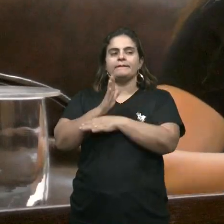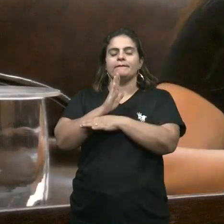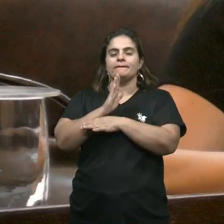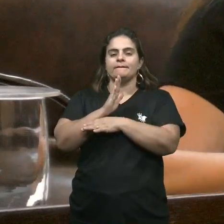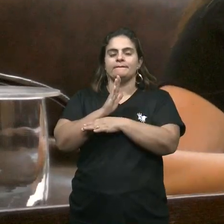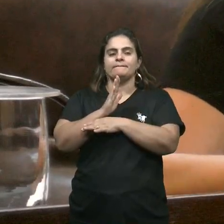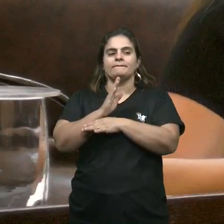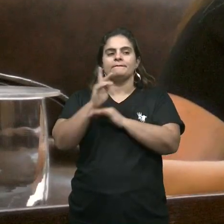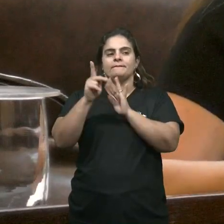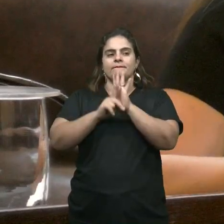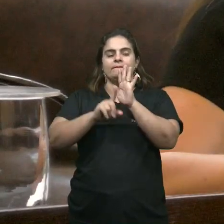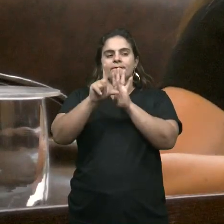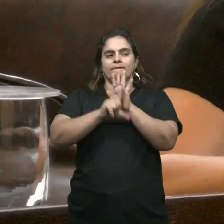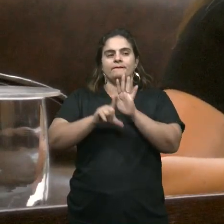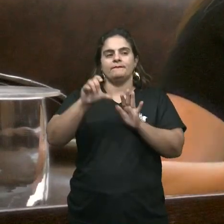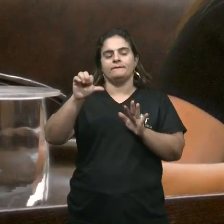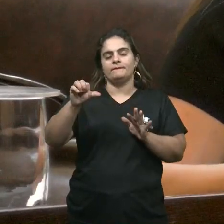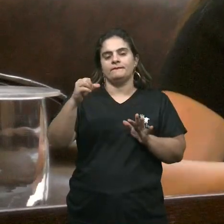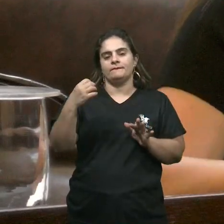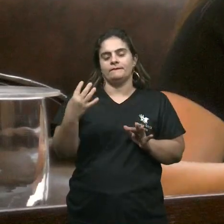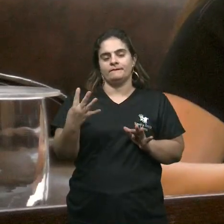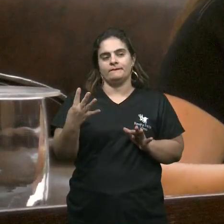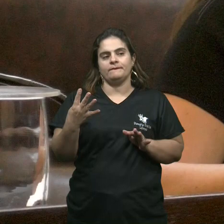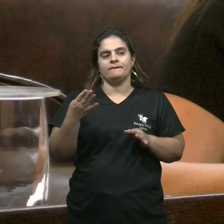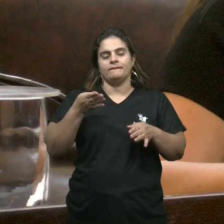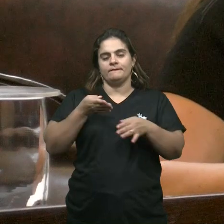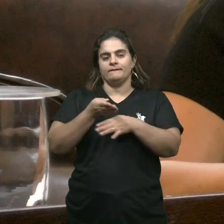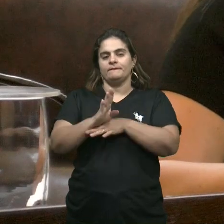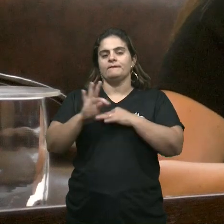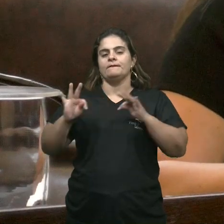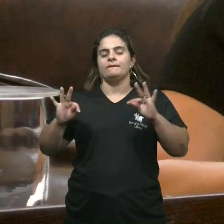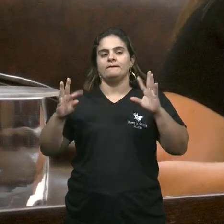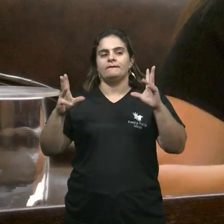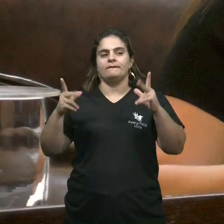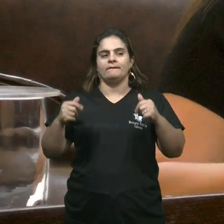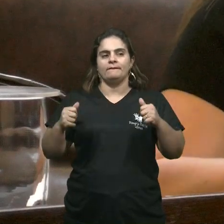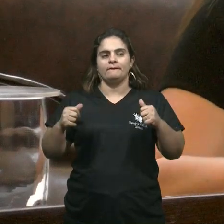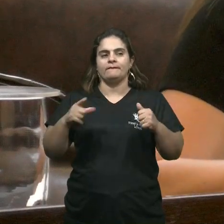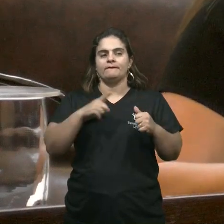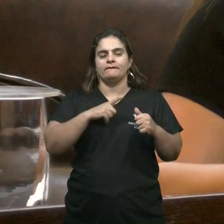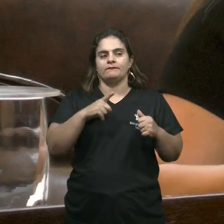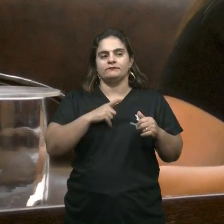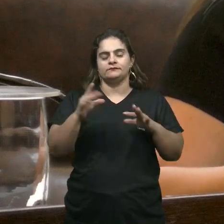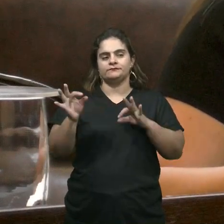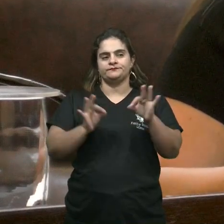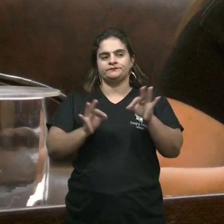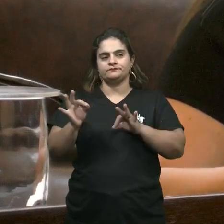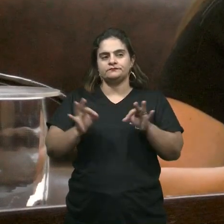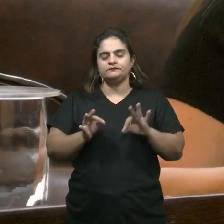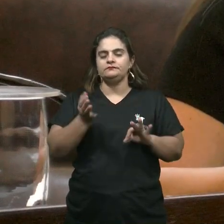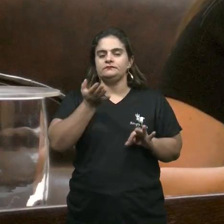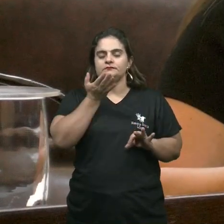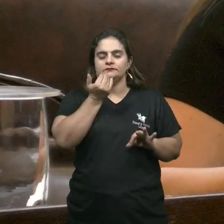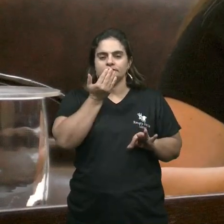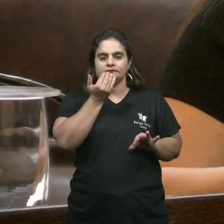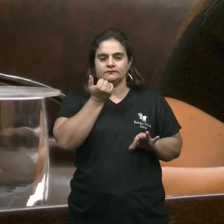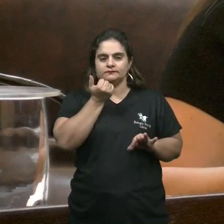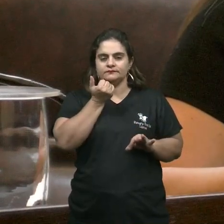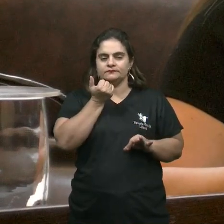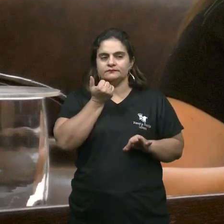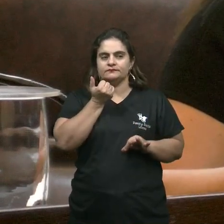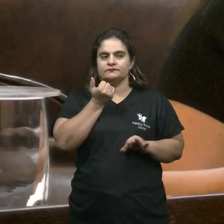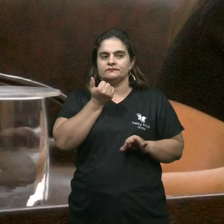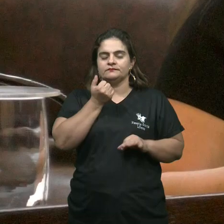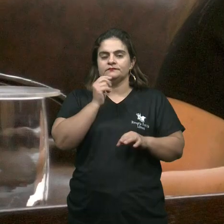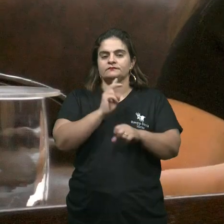que é o PL 94, onde foi aprovado por todos e institui o programa Banco de Ração e Utensílios para